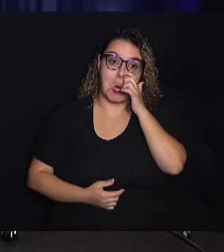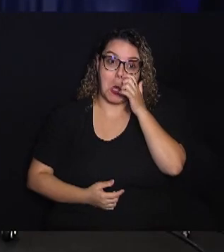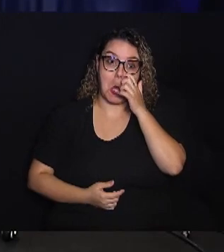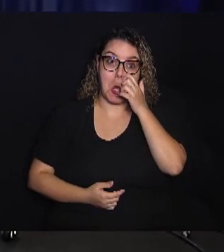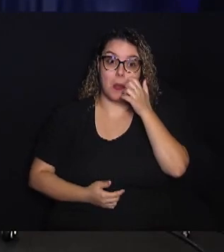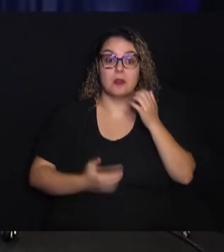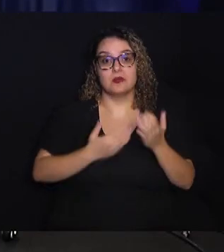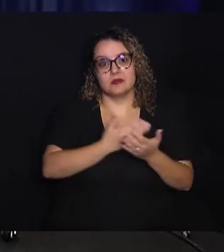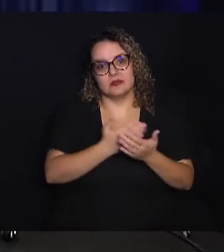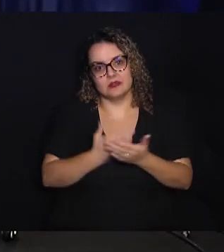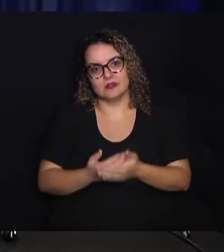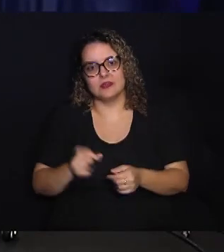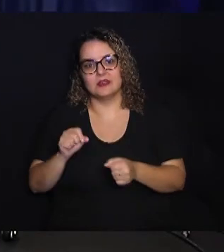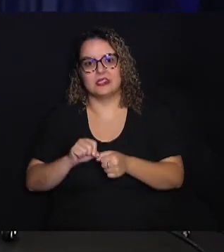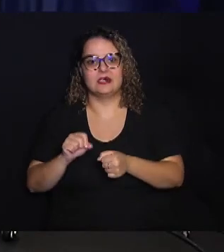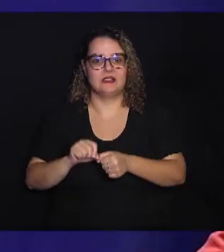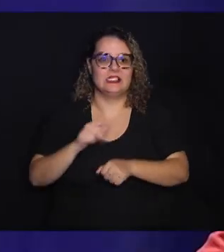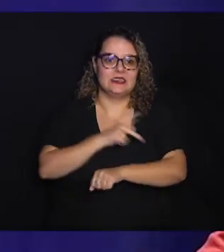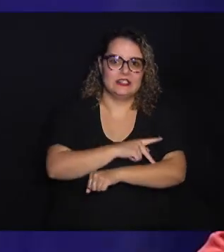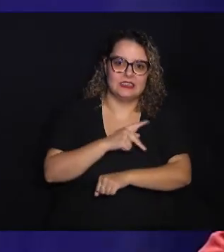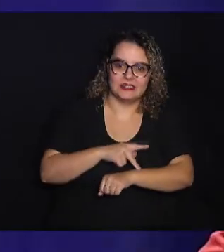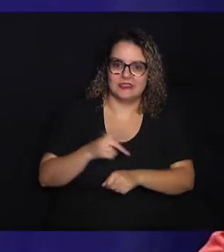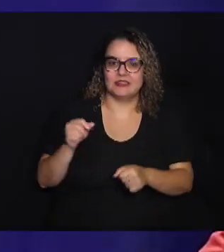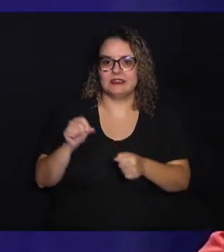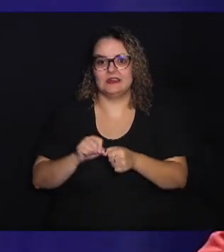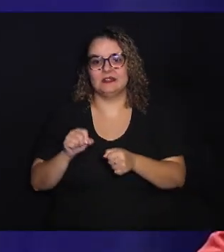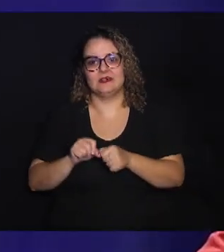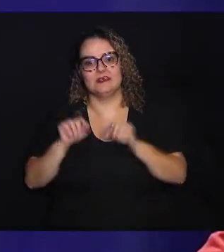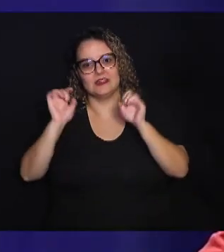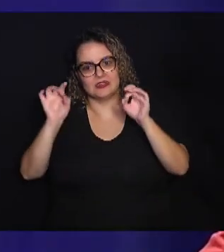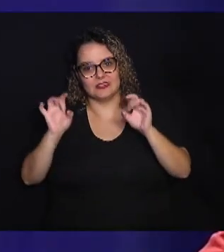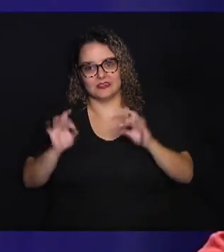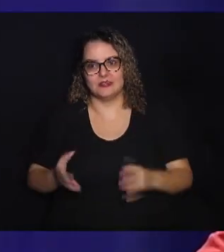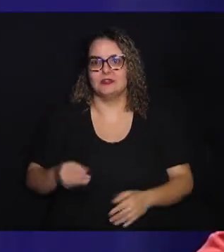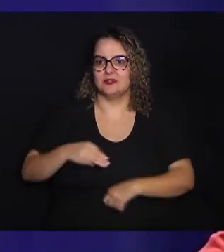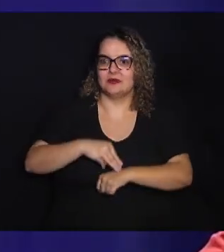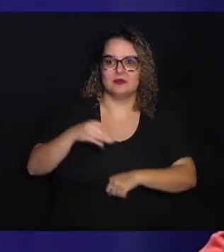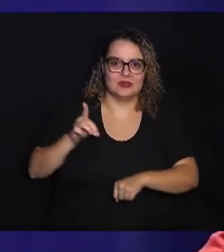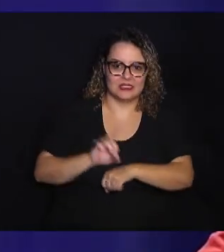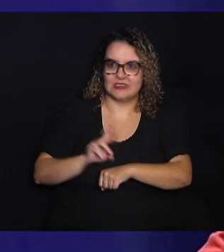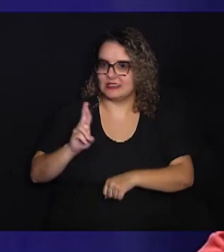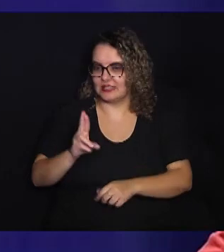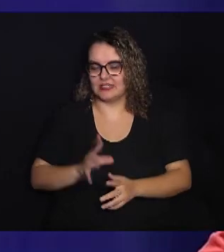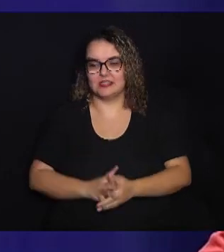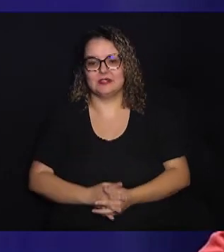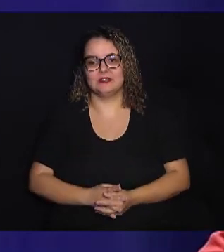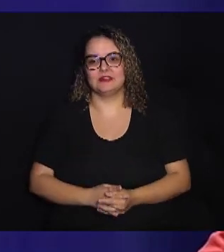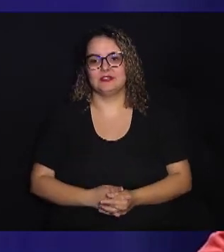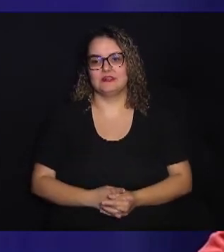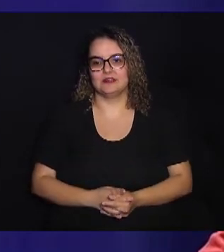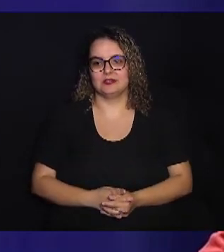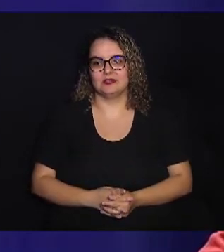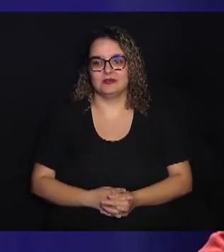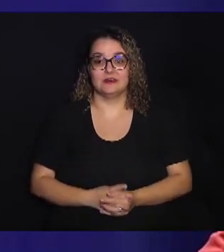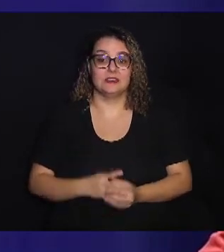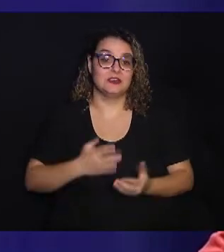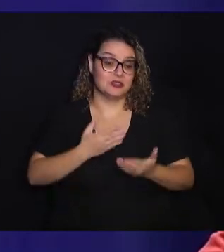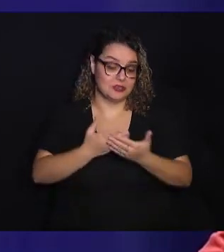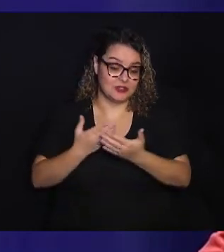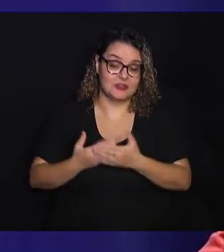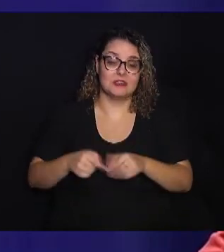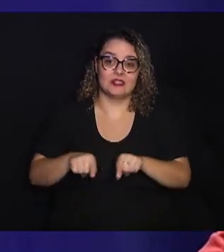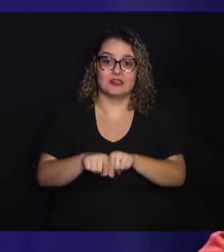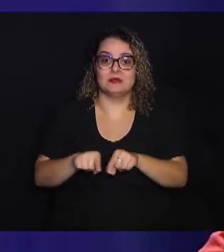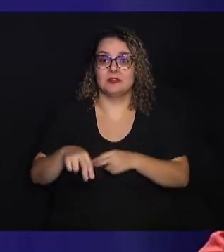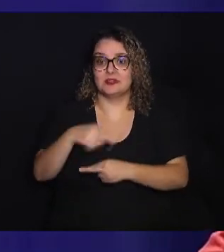estudar, então fui fazer pedagogia, fui fazer a especialização, mestrado, doutorado, e estudar a questão da inclusão,